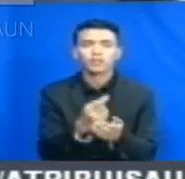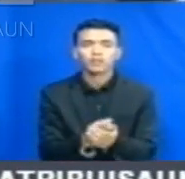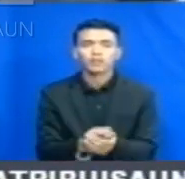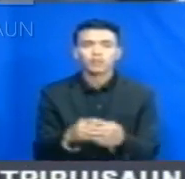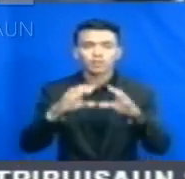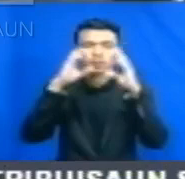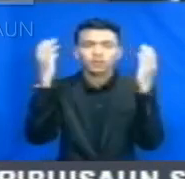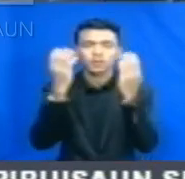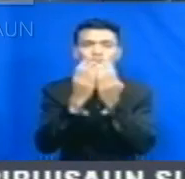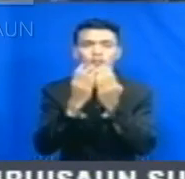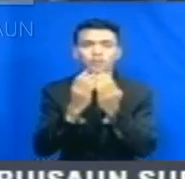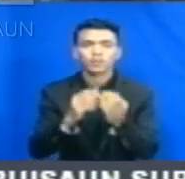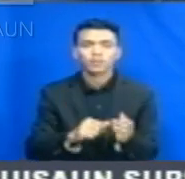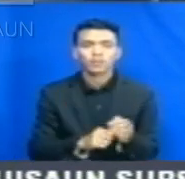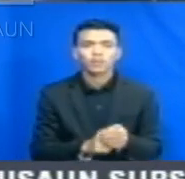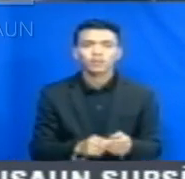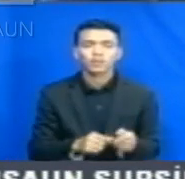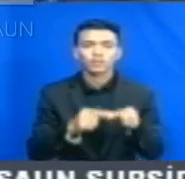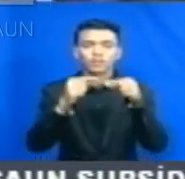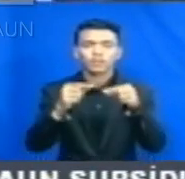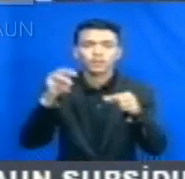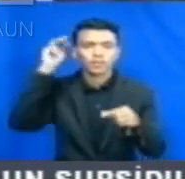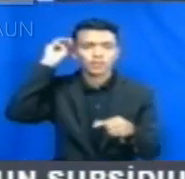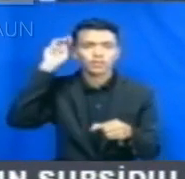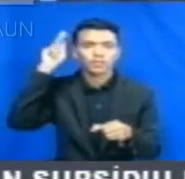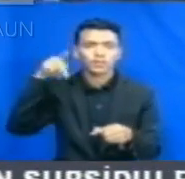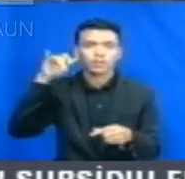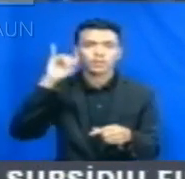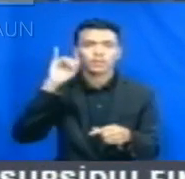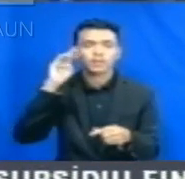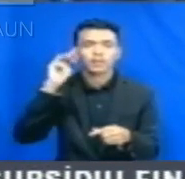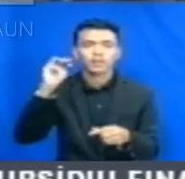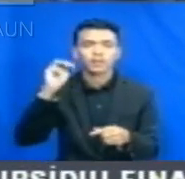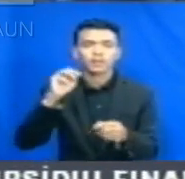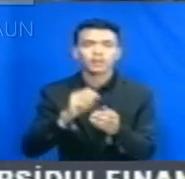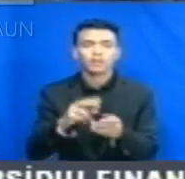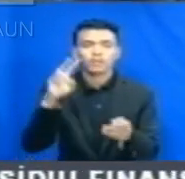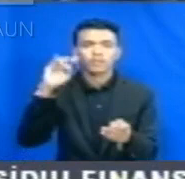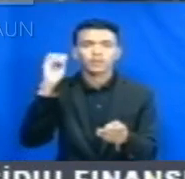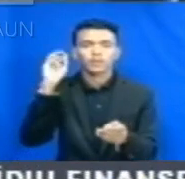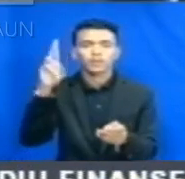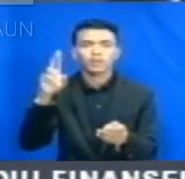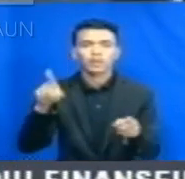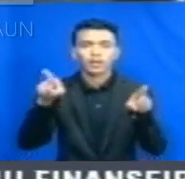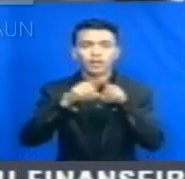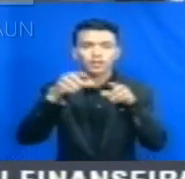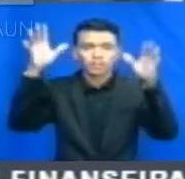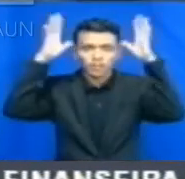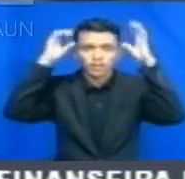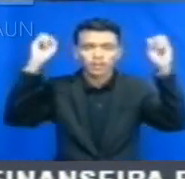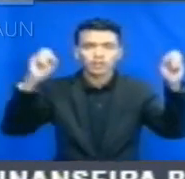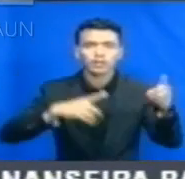Mos delibera onde nomeia Ministro Petróleo no Minerais Victor da Conceição Soares, Hanessan Presidente